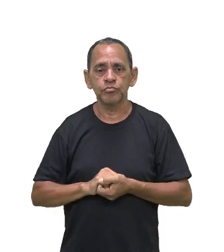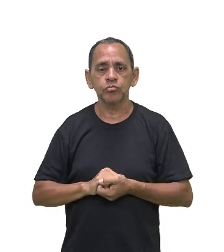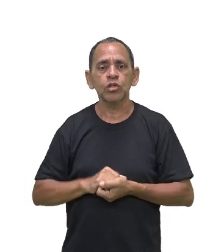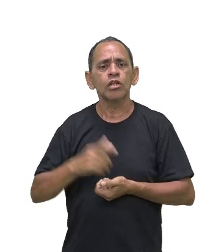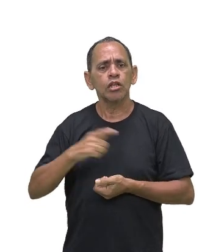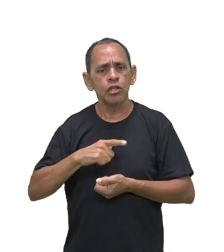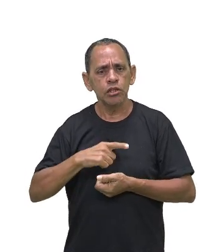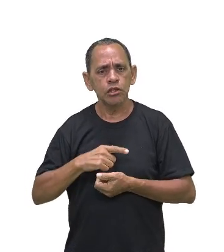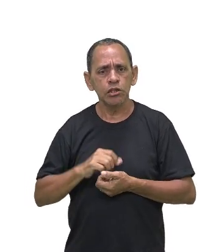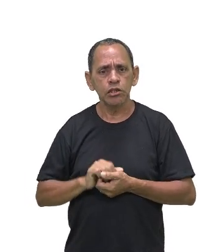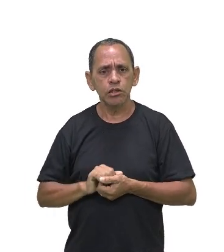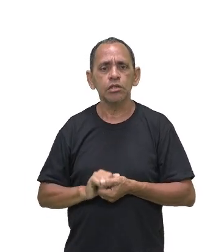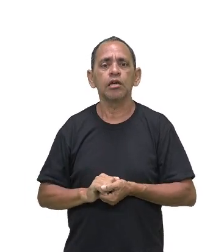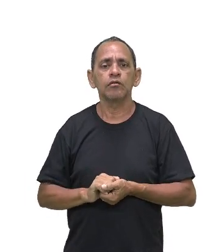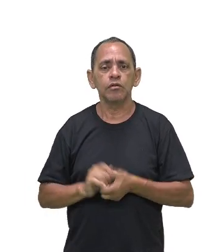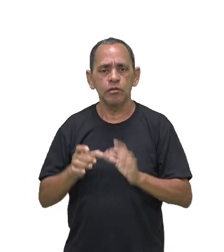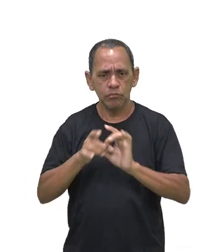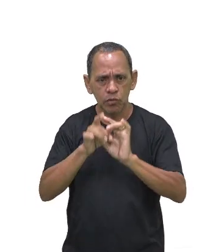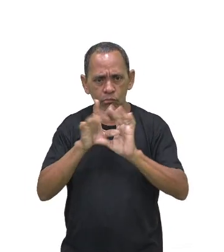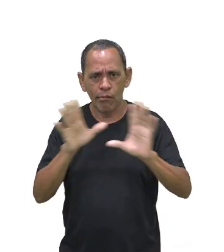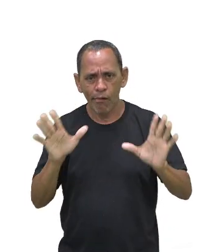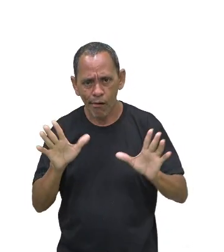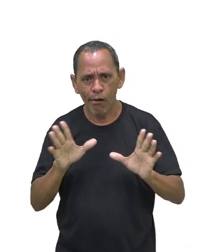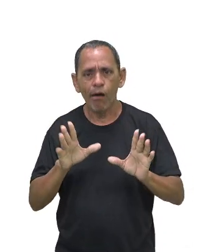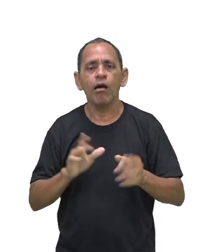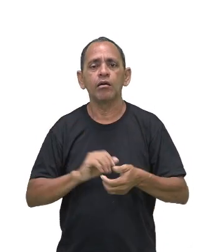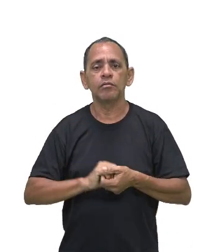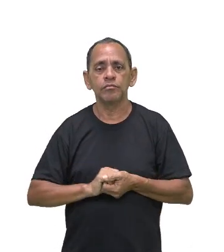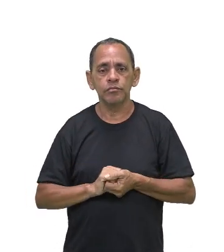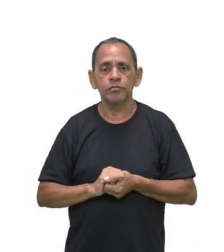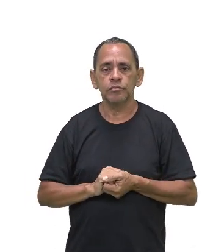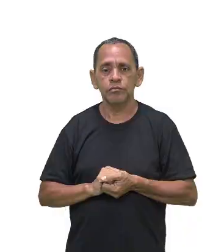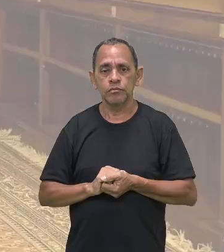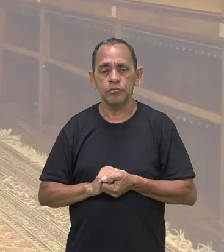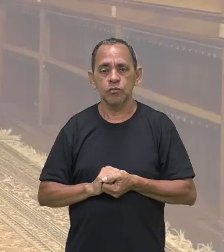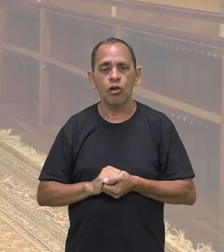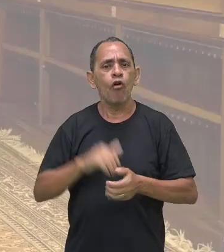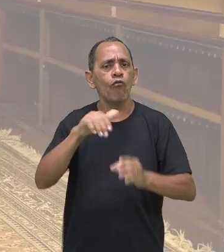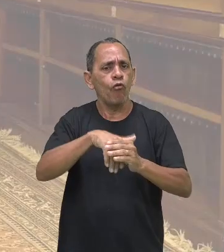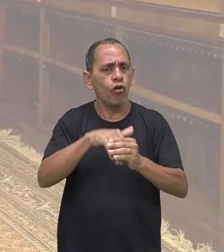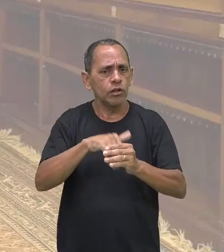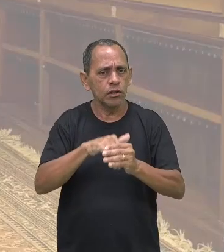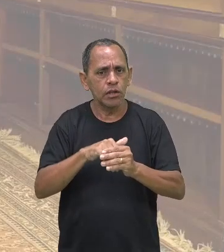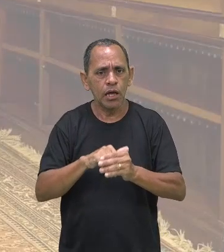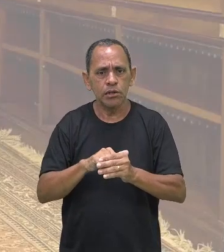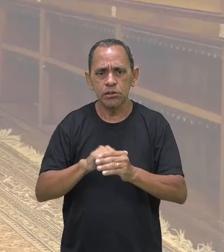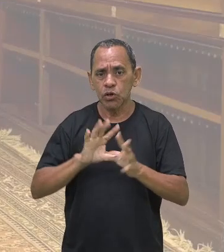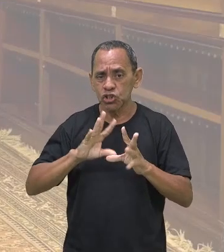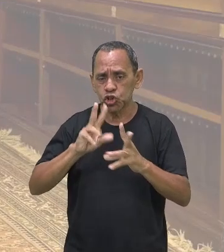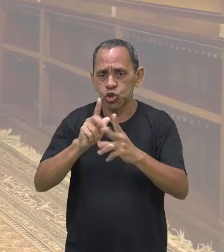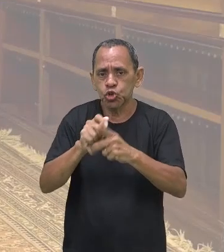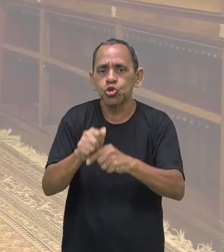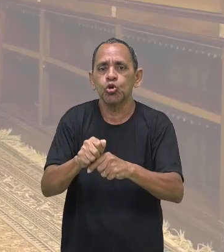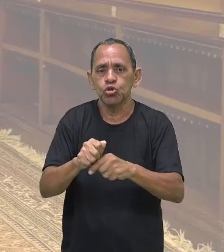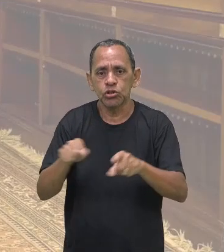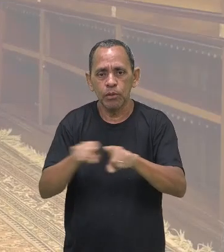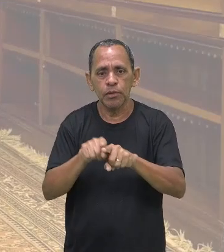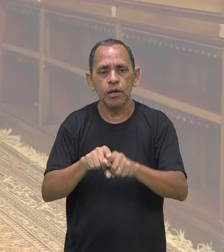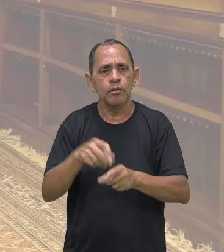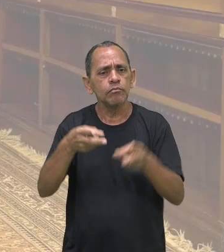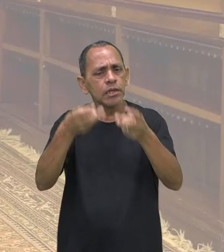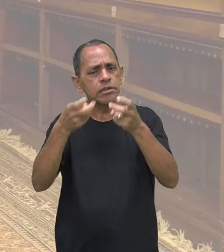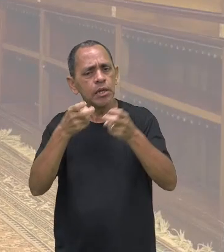Júnior habeas corpus em uma votação unânime. Então, percebam que a sua trajetória de